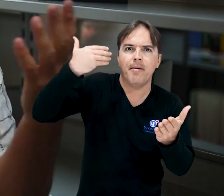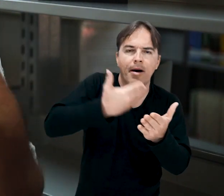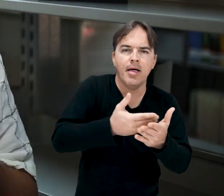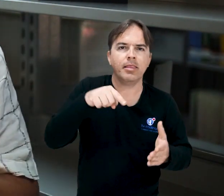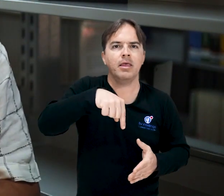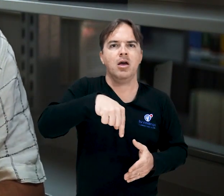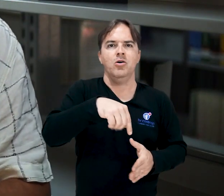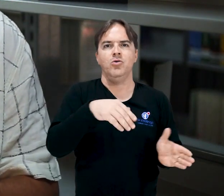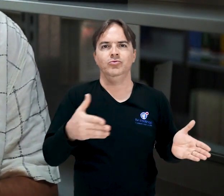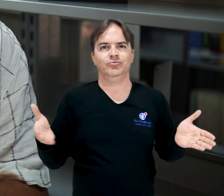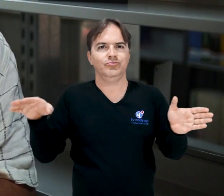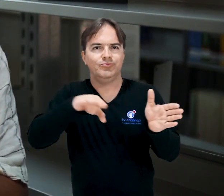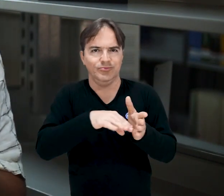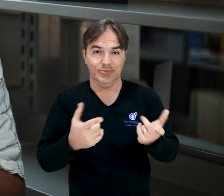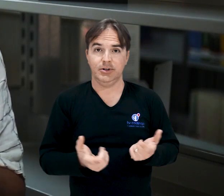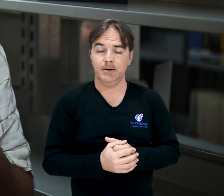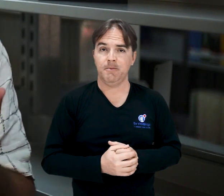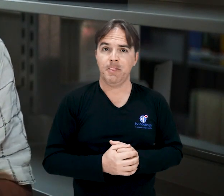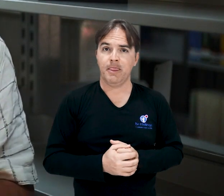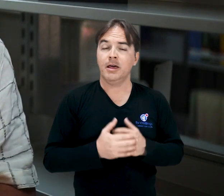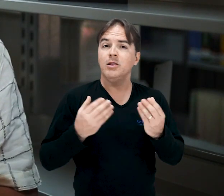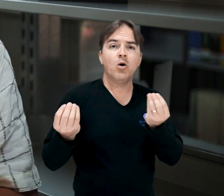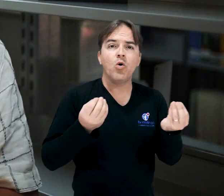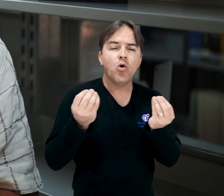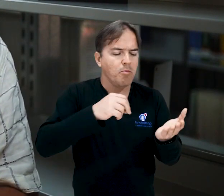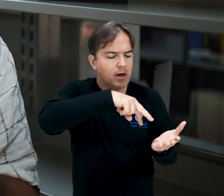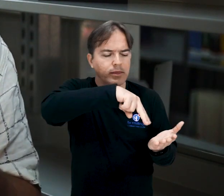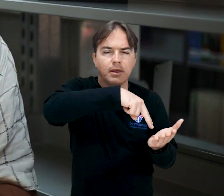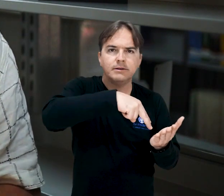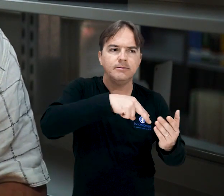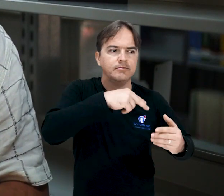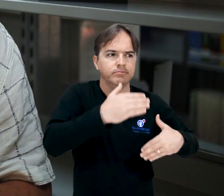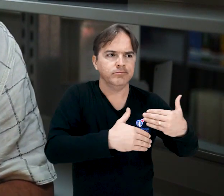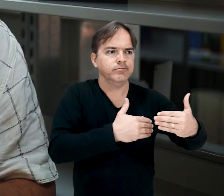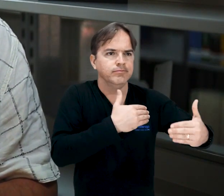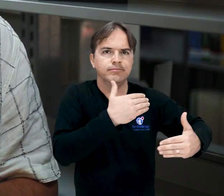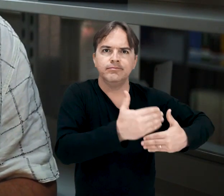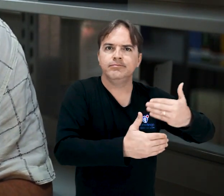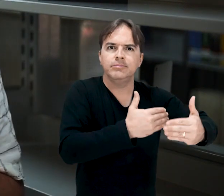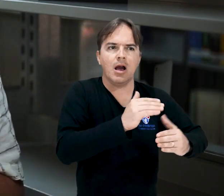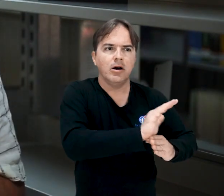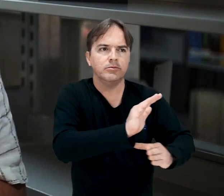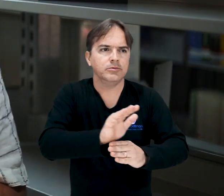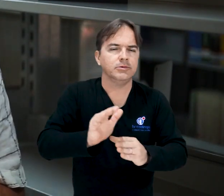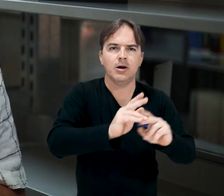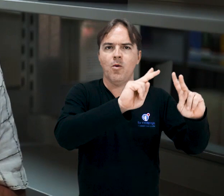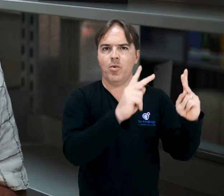era primitiva até o século XXI, como ela foi se transformando atendendo às necessidades do homem. O